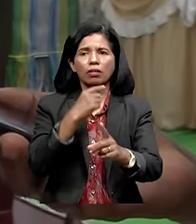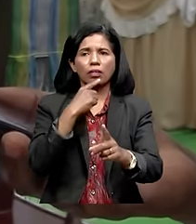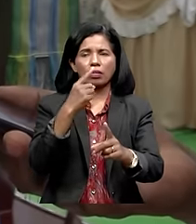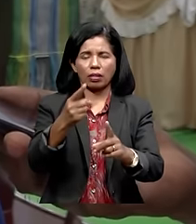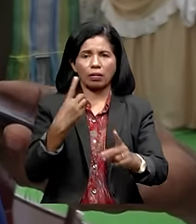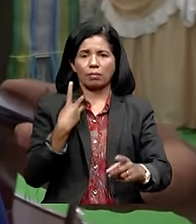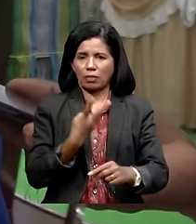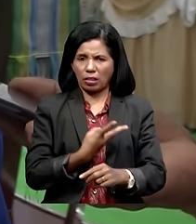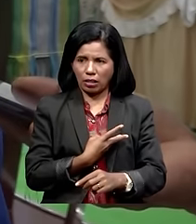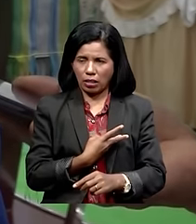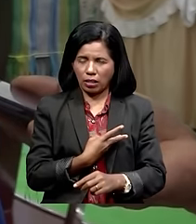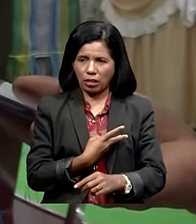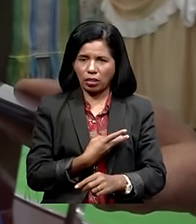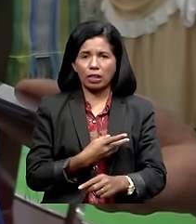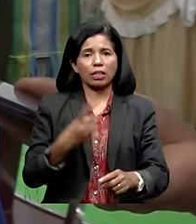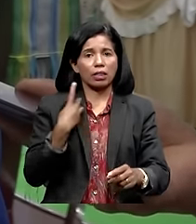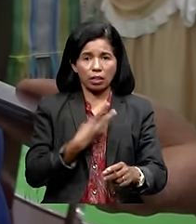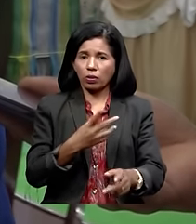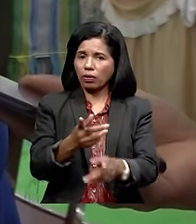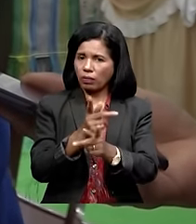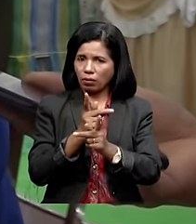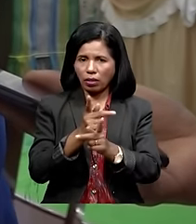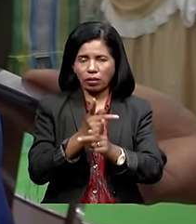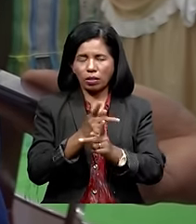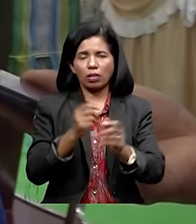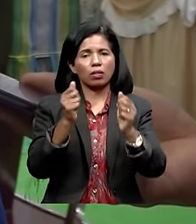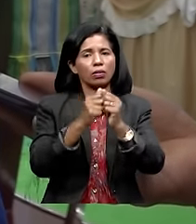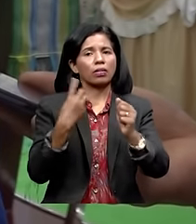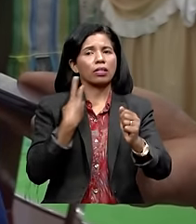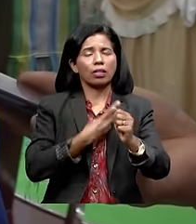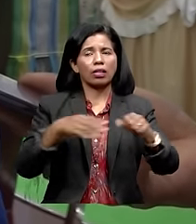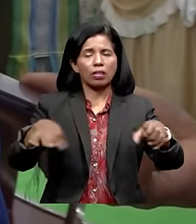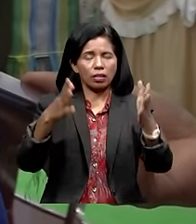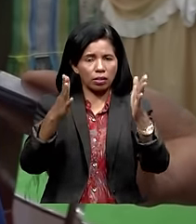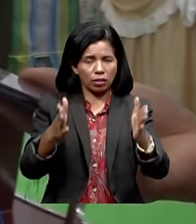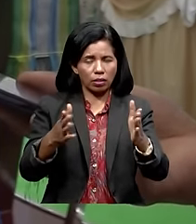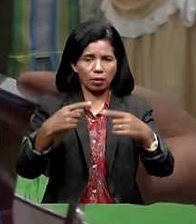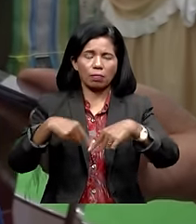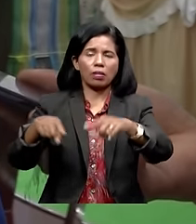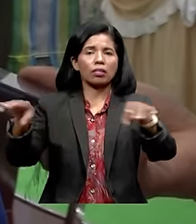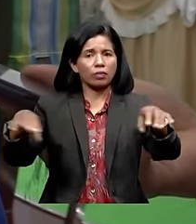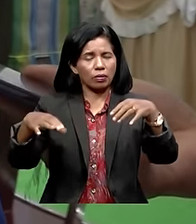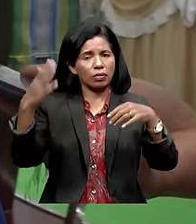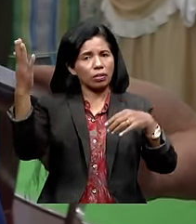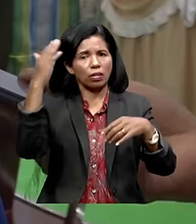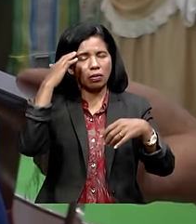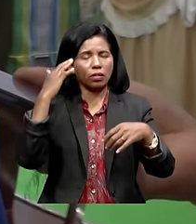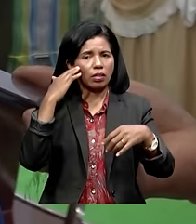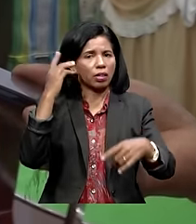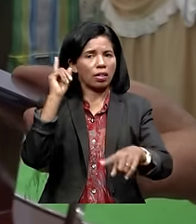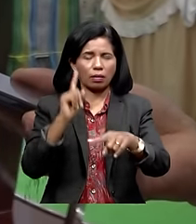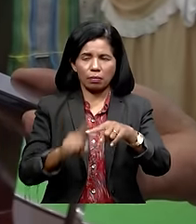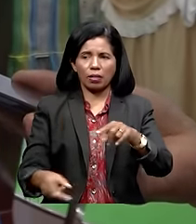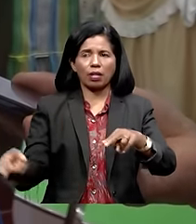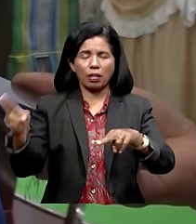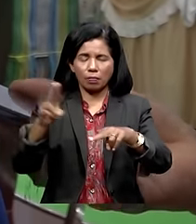ita, para tu cuidado, o itina trabalhador sanebe, atuba servisi a Corea, labele